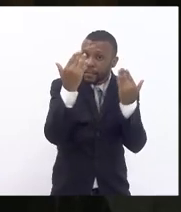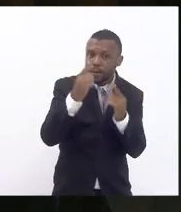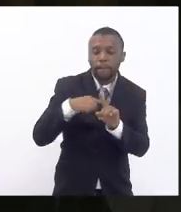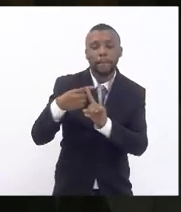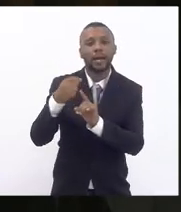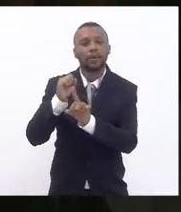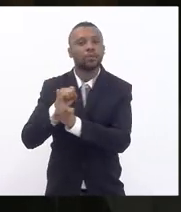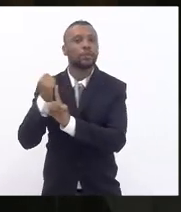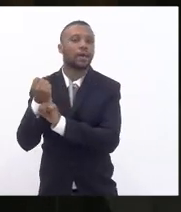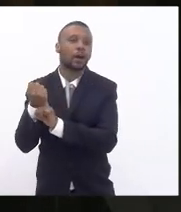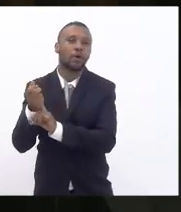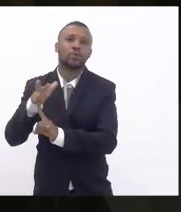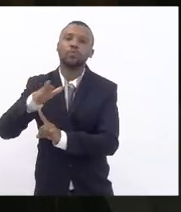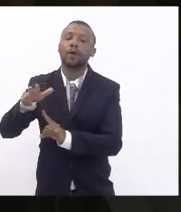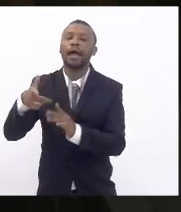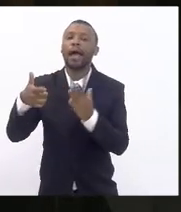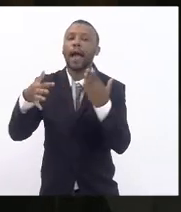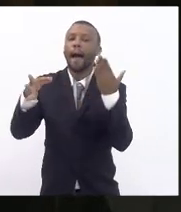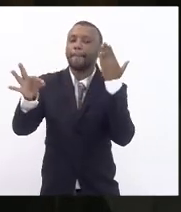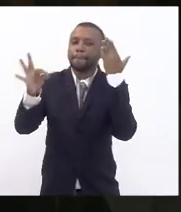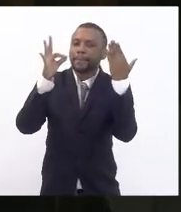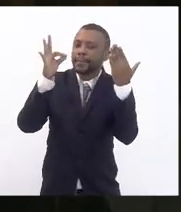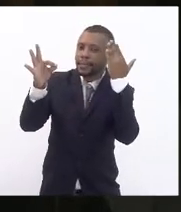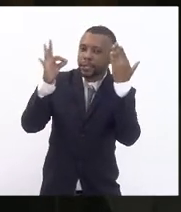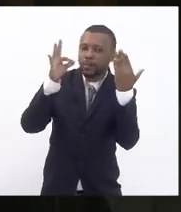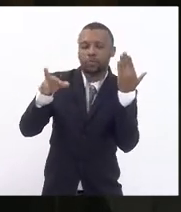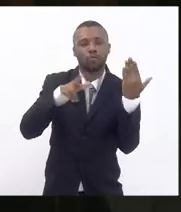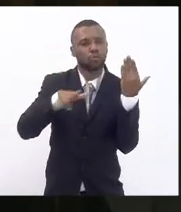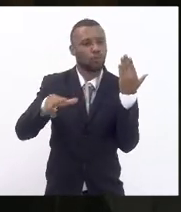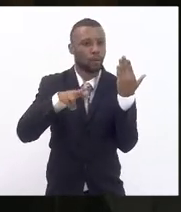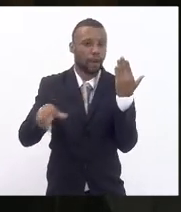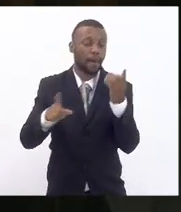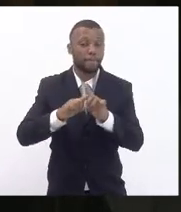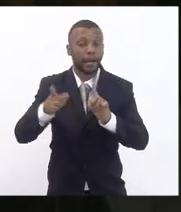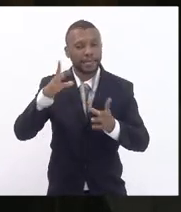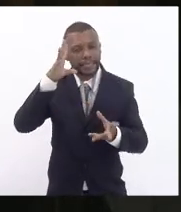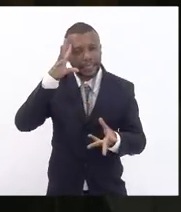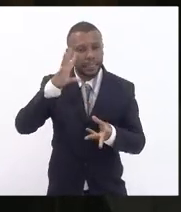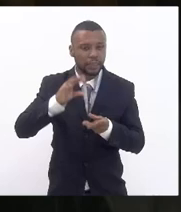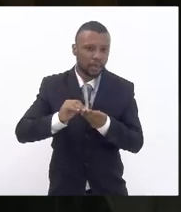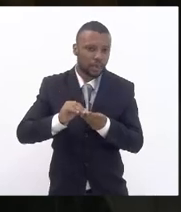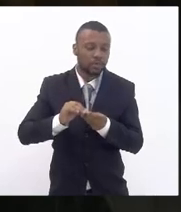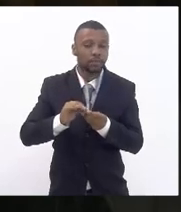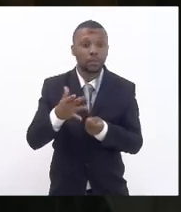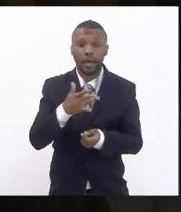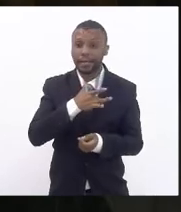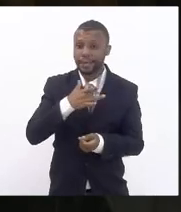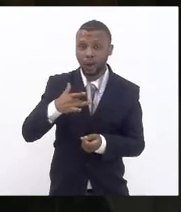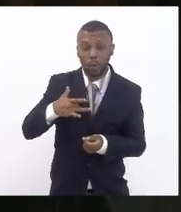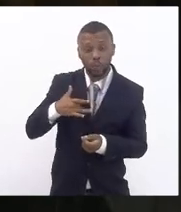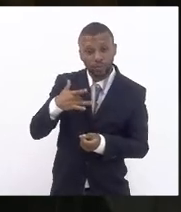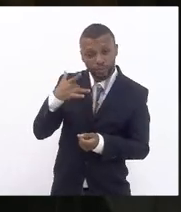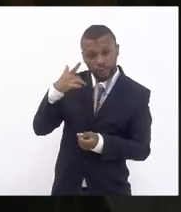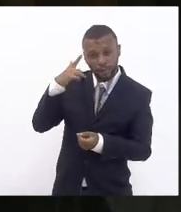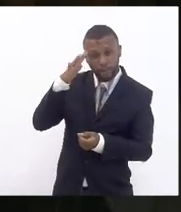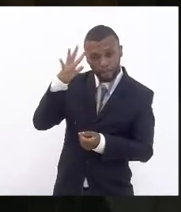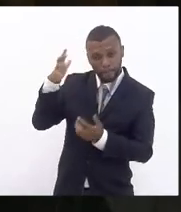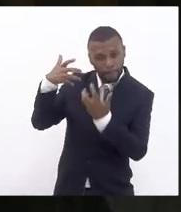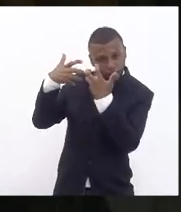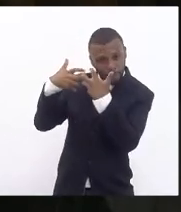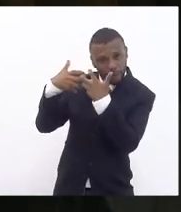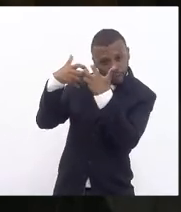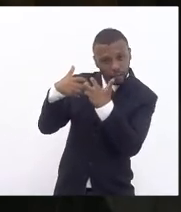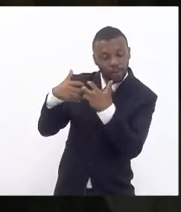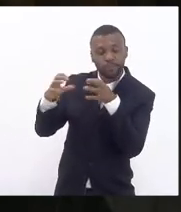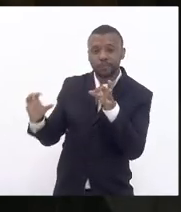ou psiquiátrico, porque entende, né, a saúde mental relacionada também à